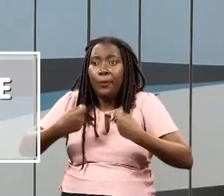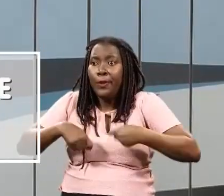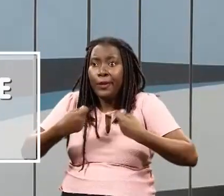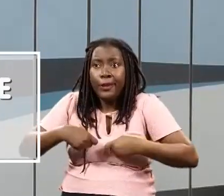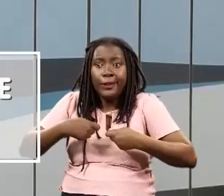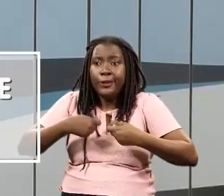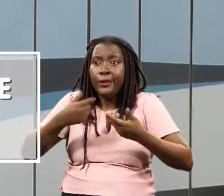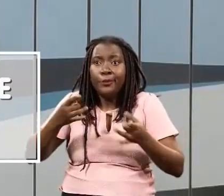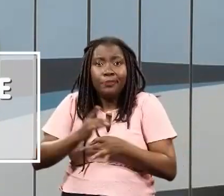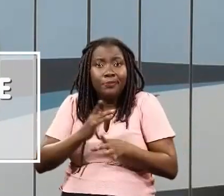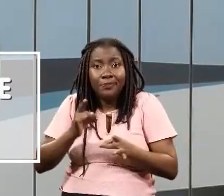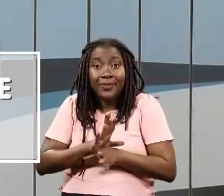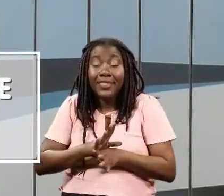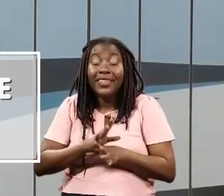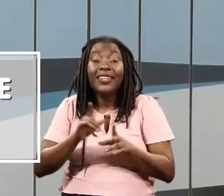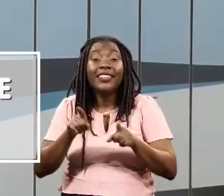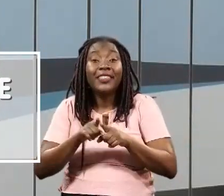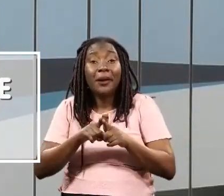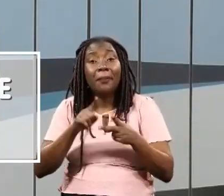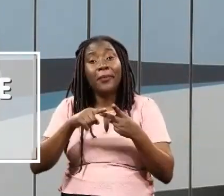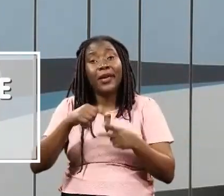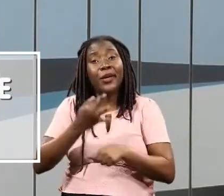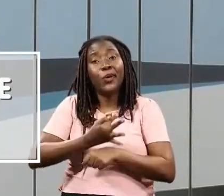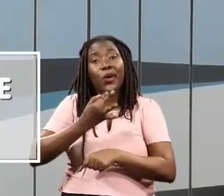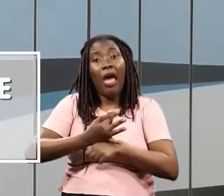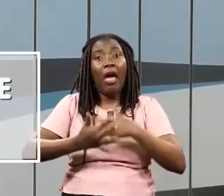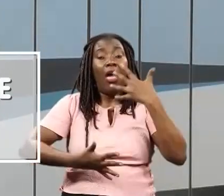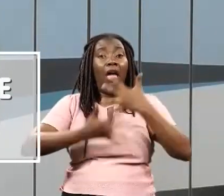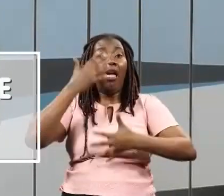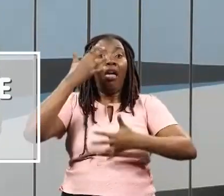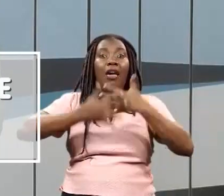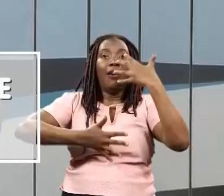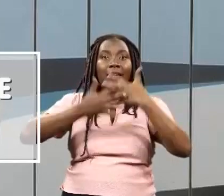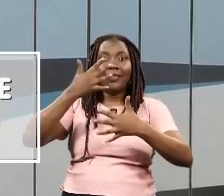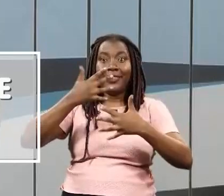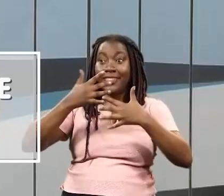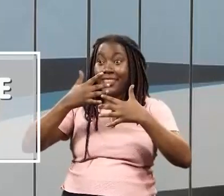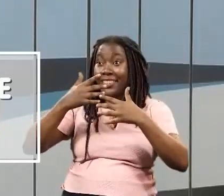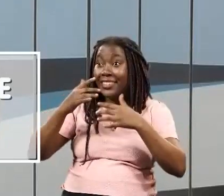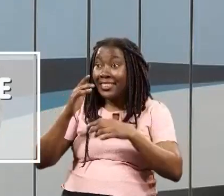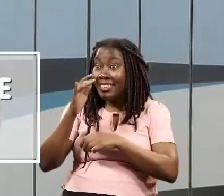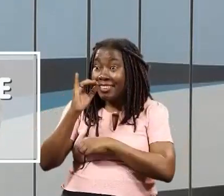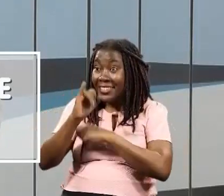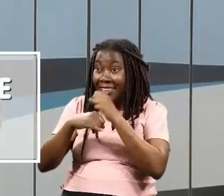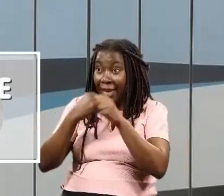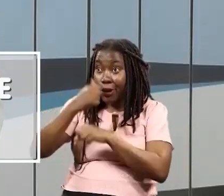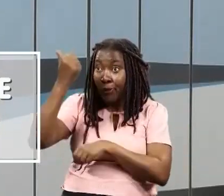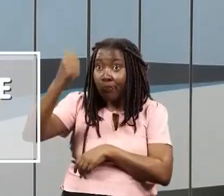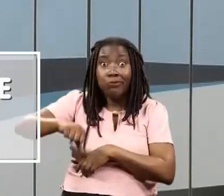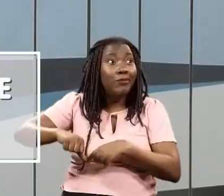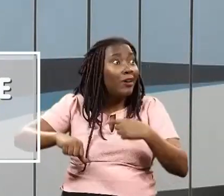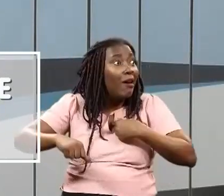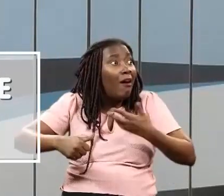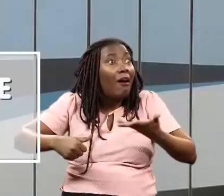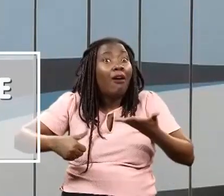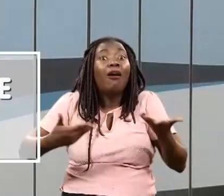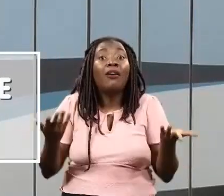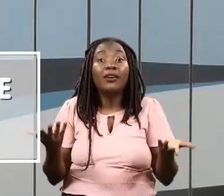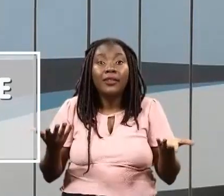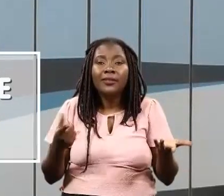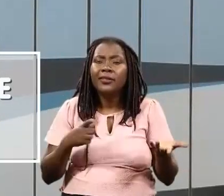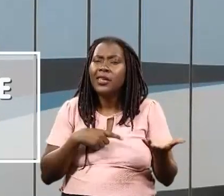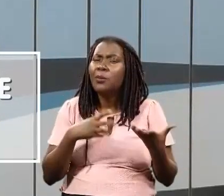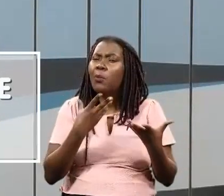uma baixa tolerância à frustração. Acabou a internet, todo mundo, nossa, o que eu faço então? Tem muitos